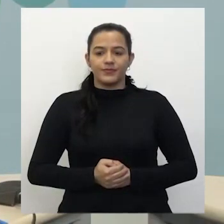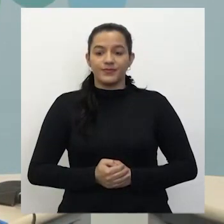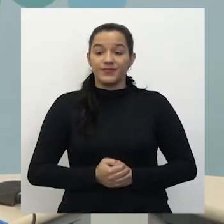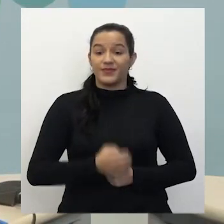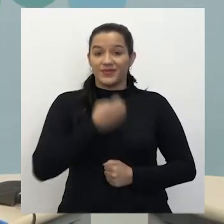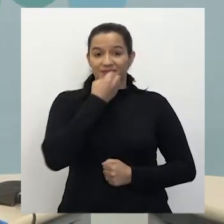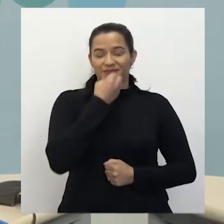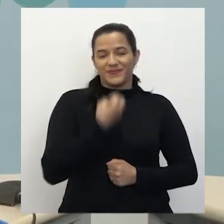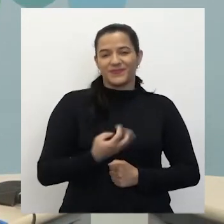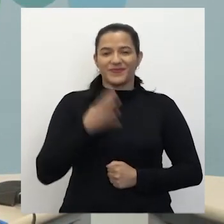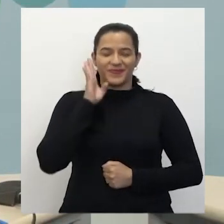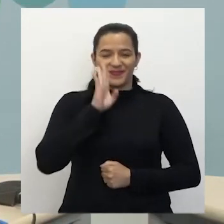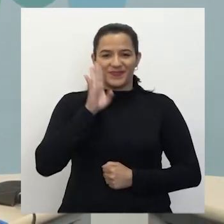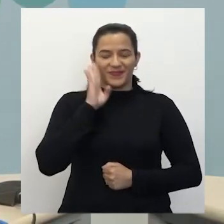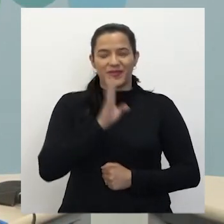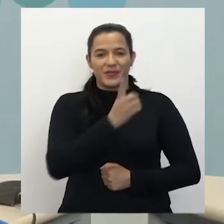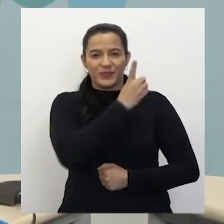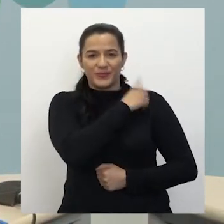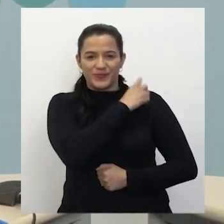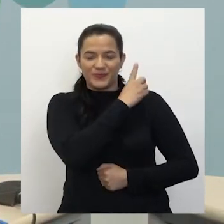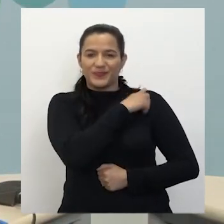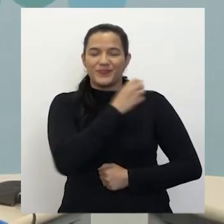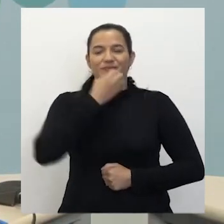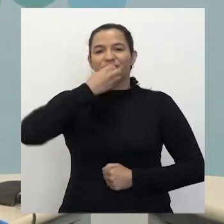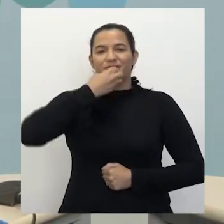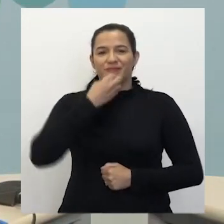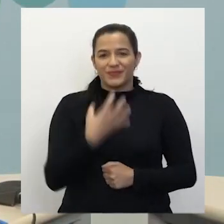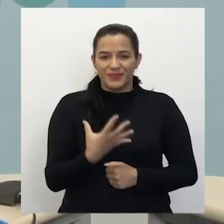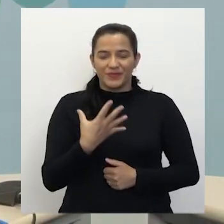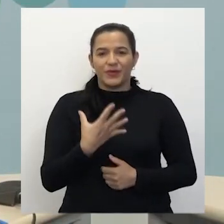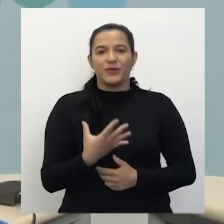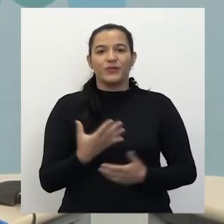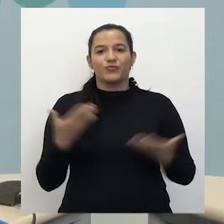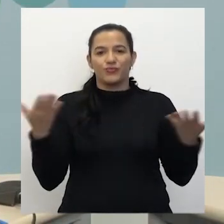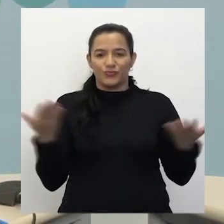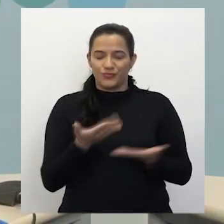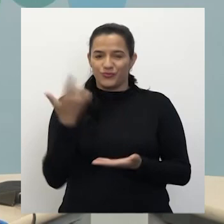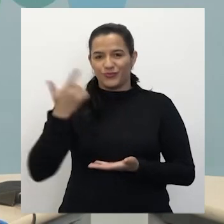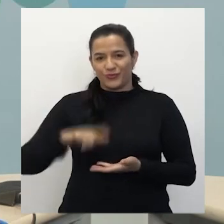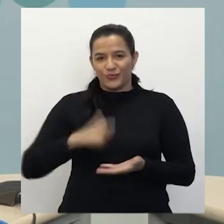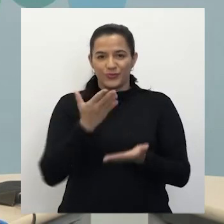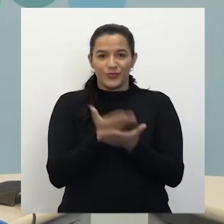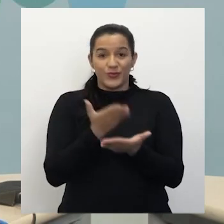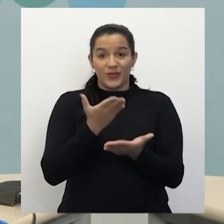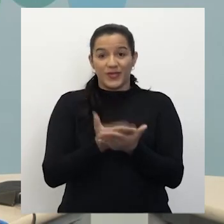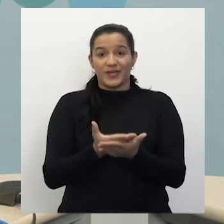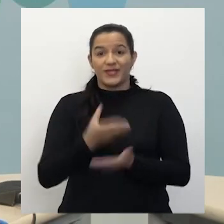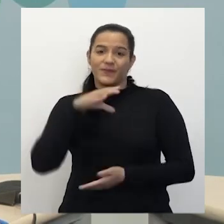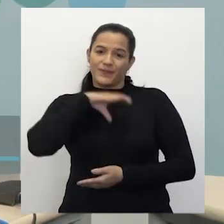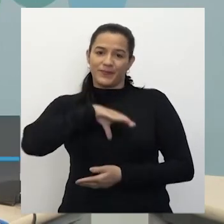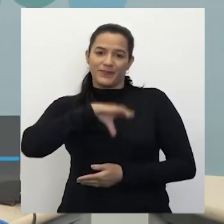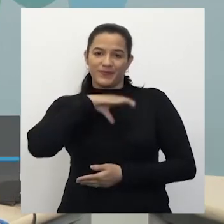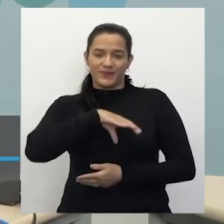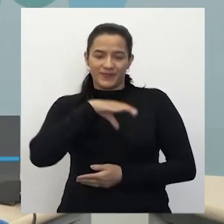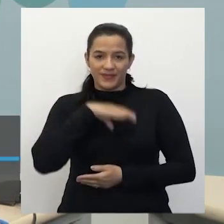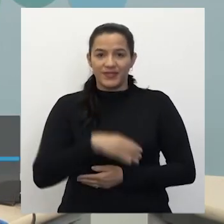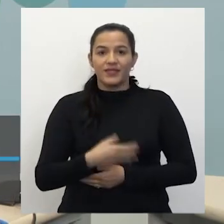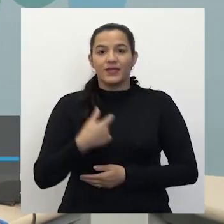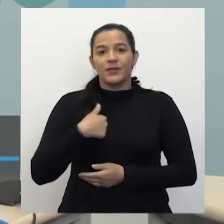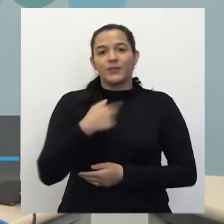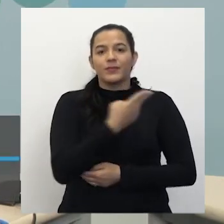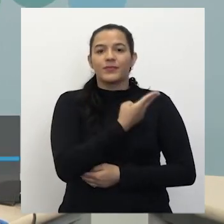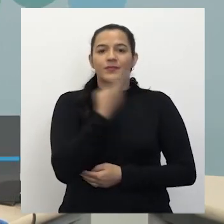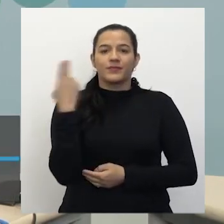Olá, alunos da primeira série do ensino médio. Vamos a mais uma aula de língua portuguesa. Eu sou a